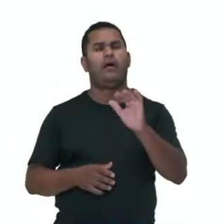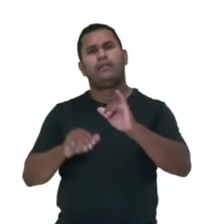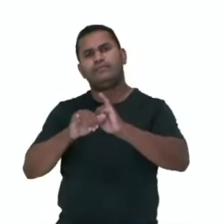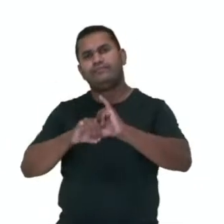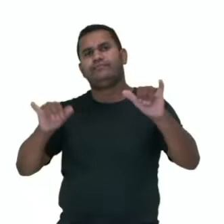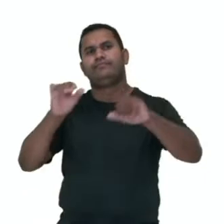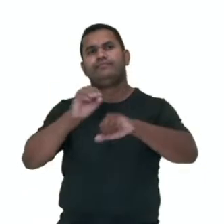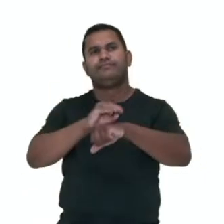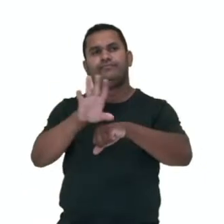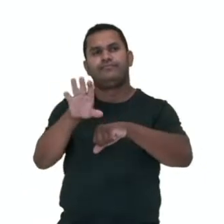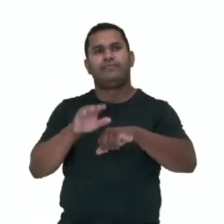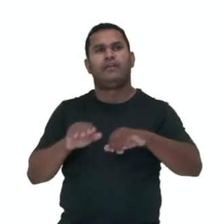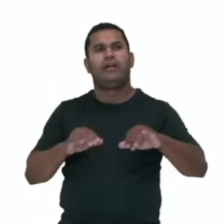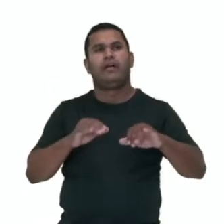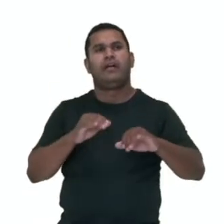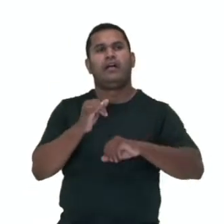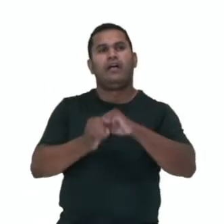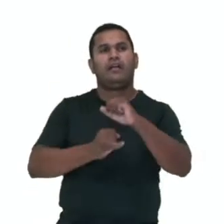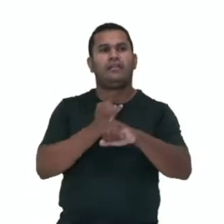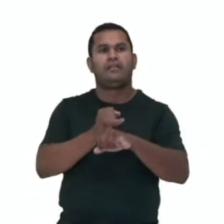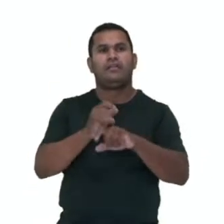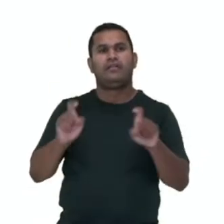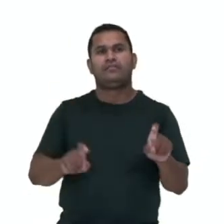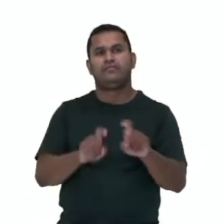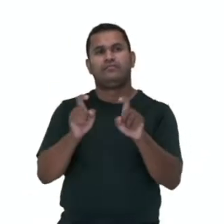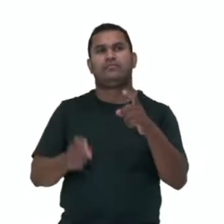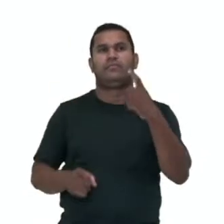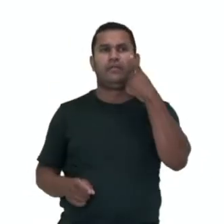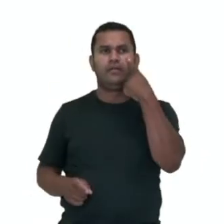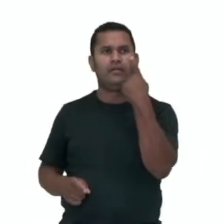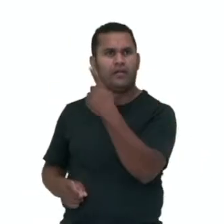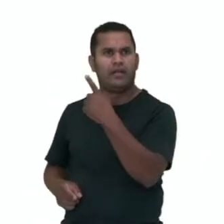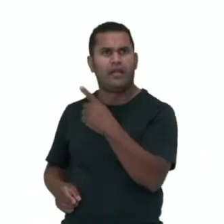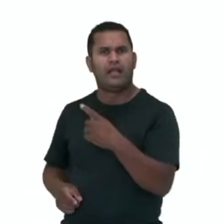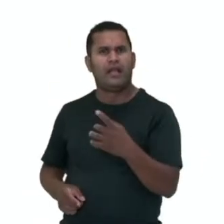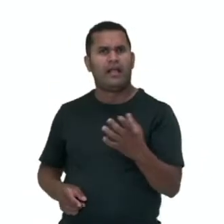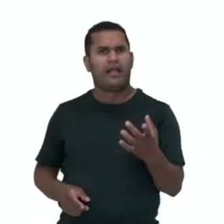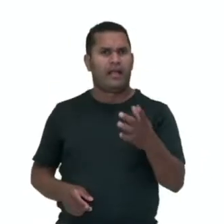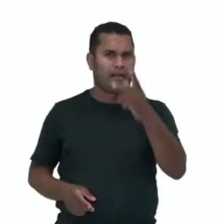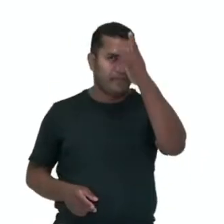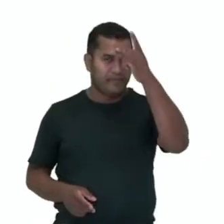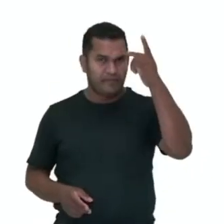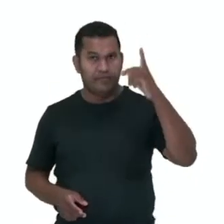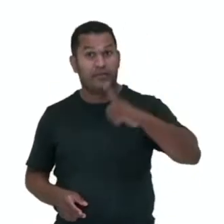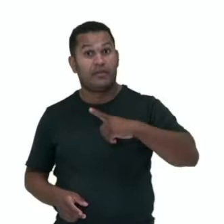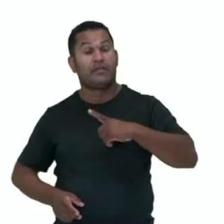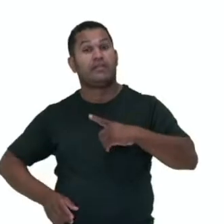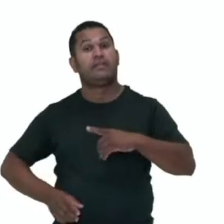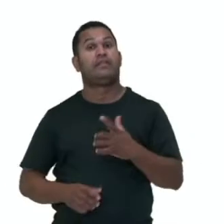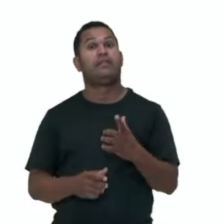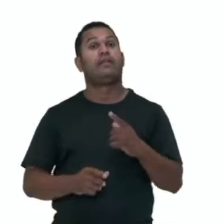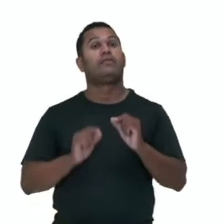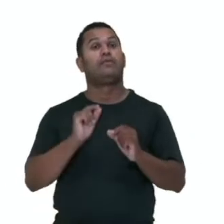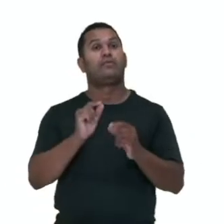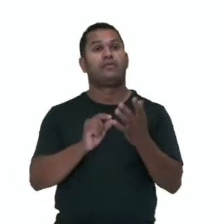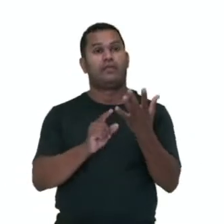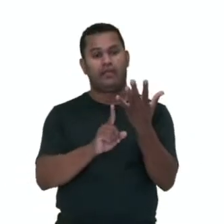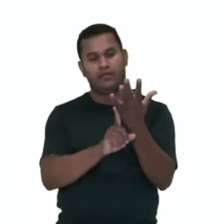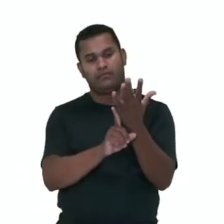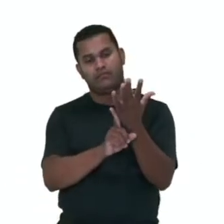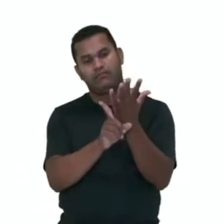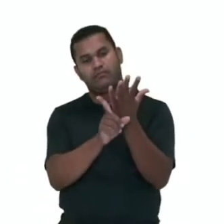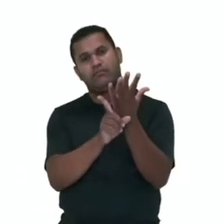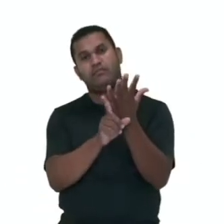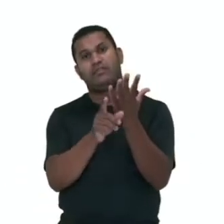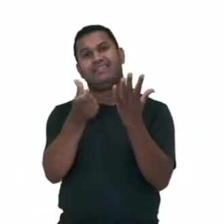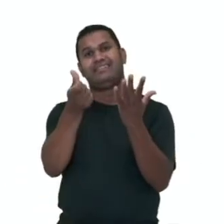É verdade que o gene que determina o nascimento de uma pessoa com 6 dedos é dominante? Polidactilia, tá? Por incrível que pareça,